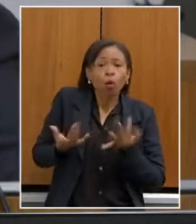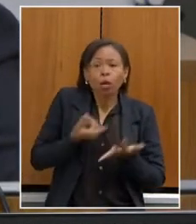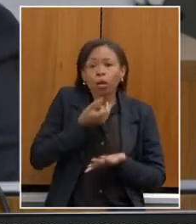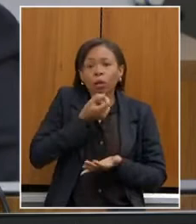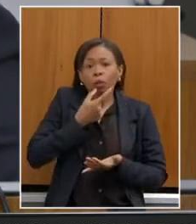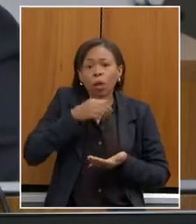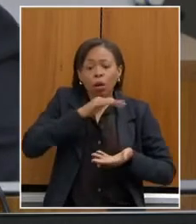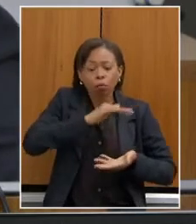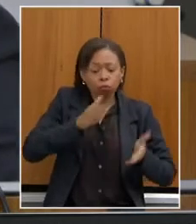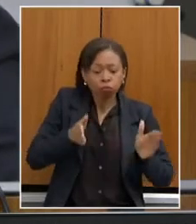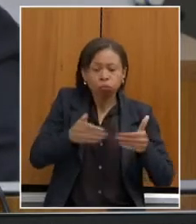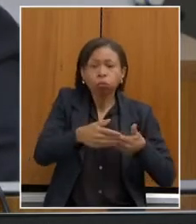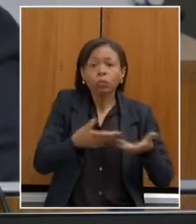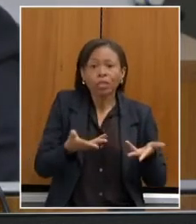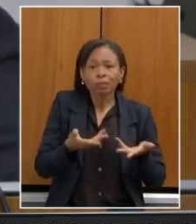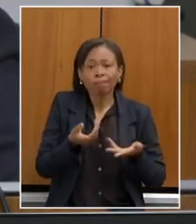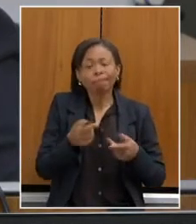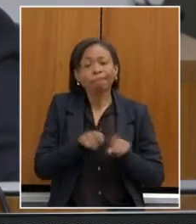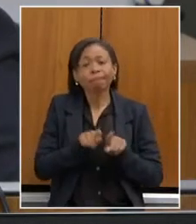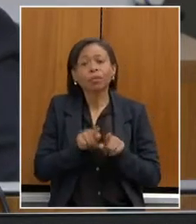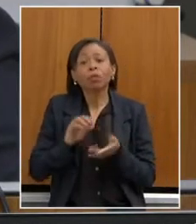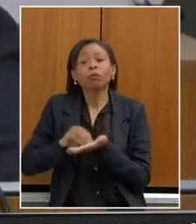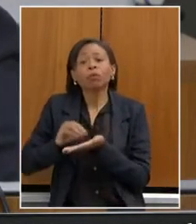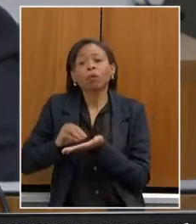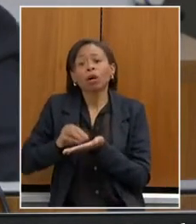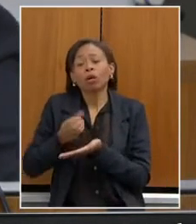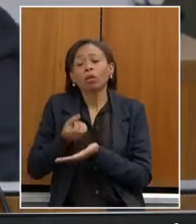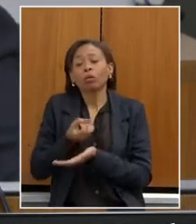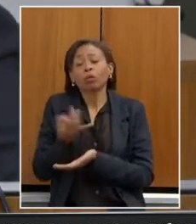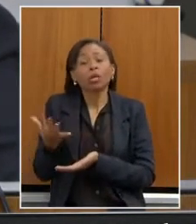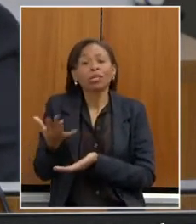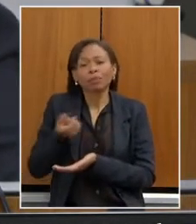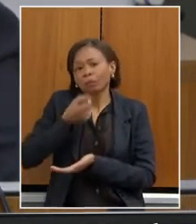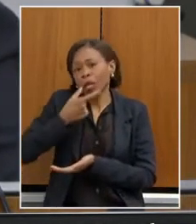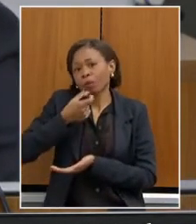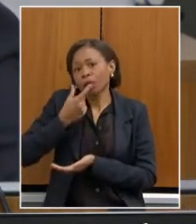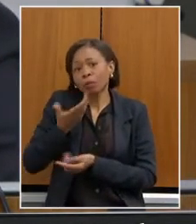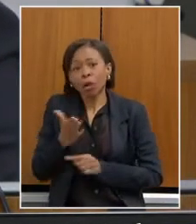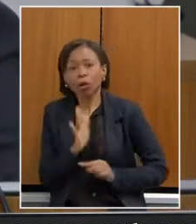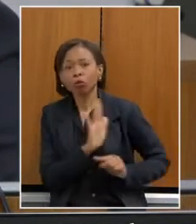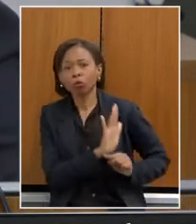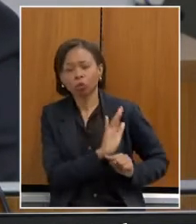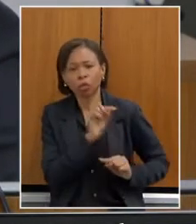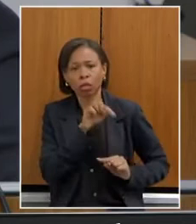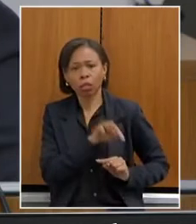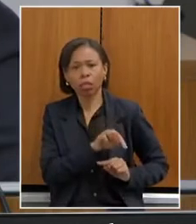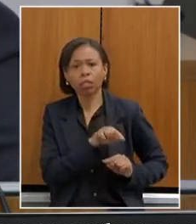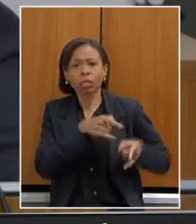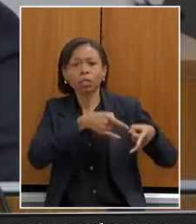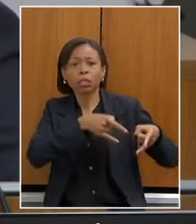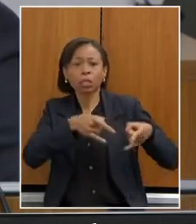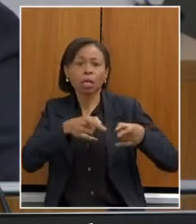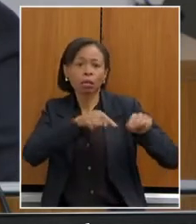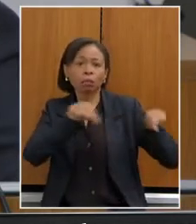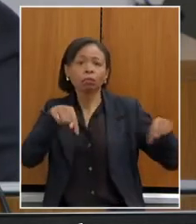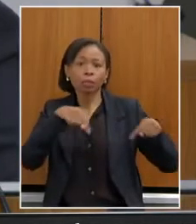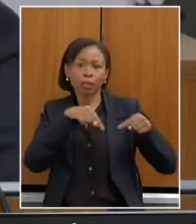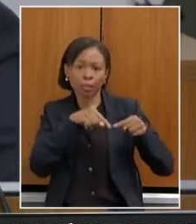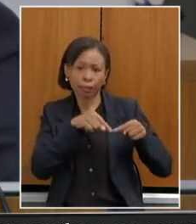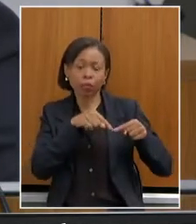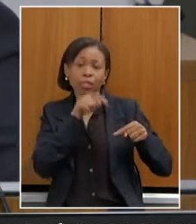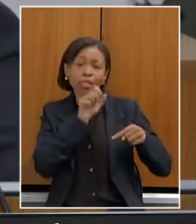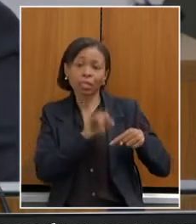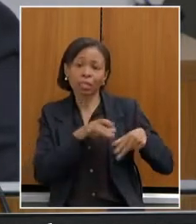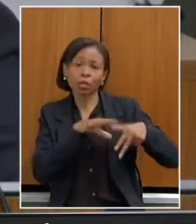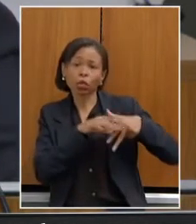necessários para manutenção daqueles leitos se tivessem eles com paciente de ventilação